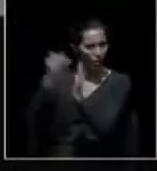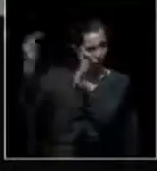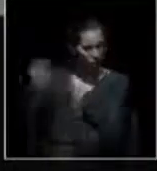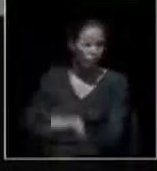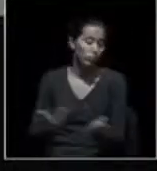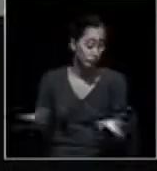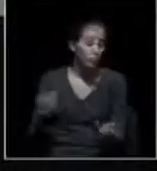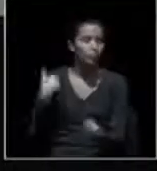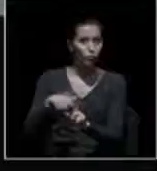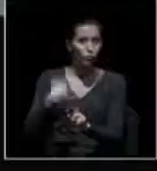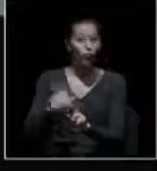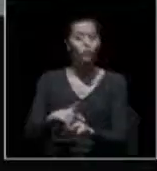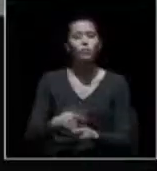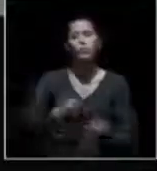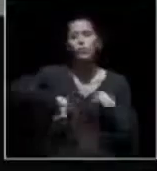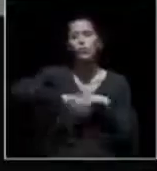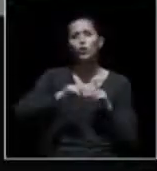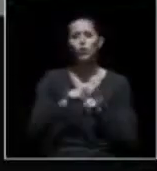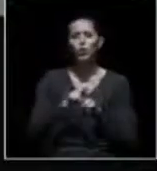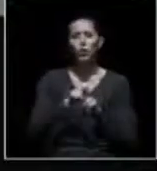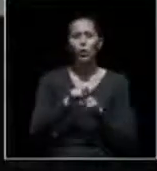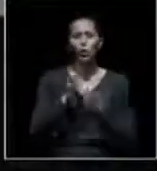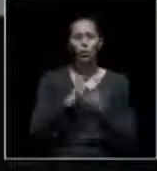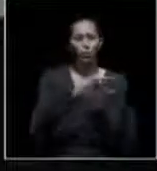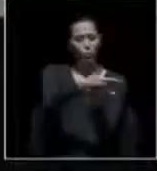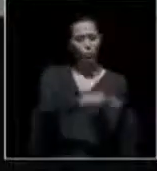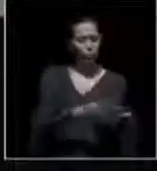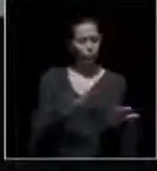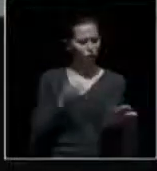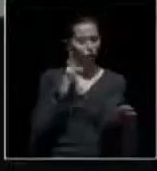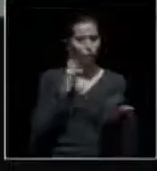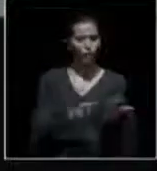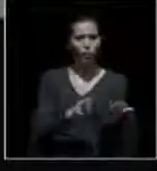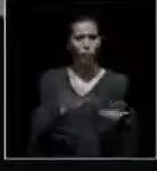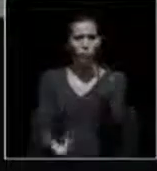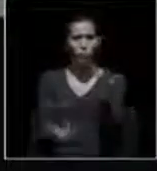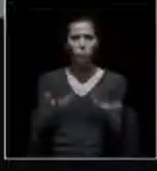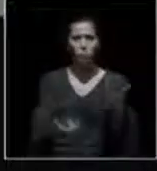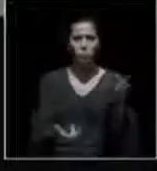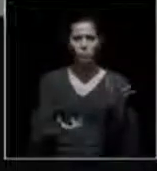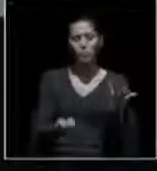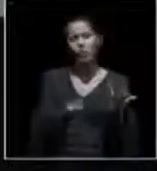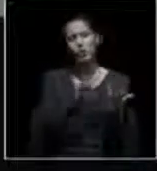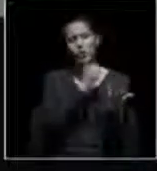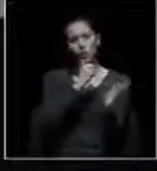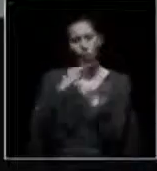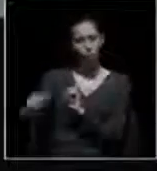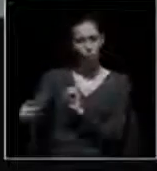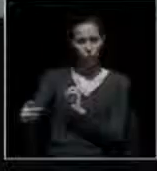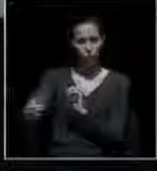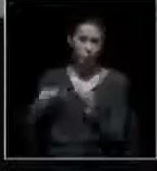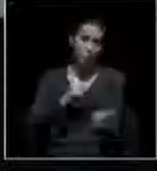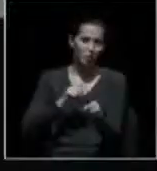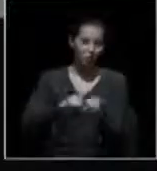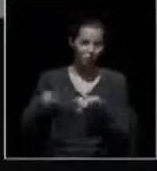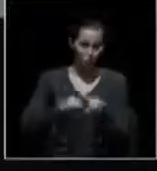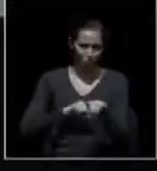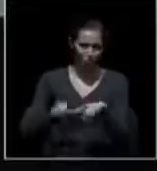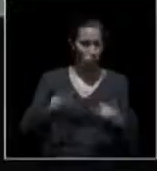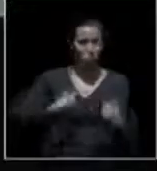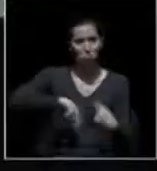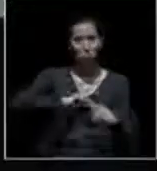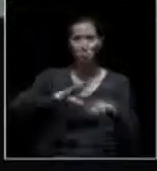entanto, a nossa divergência de fundo com os documentos que agora apreciamos prende-se com opções políticas e aí não nos revemos de